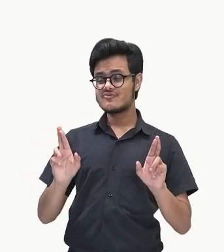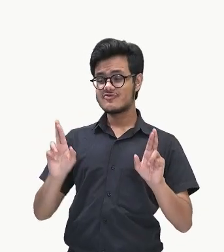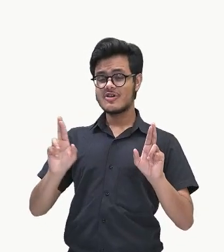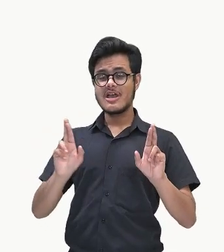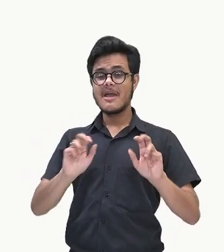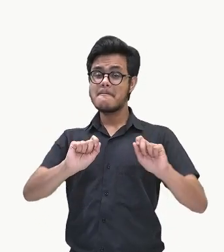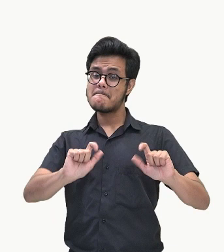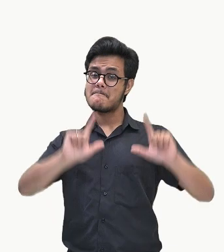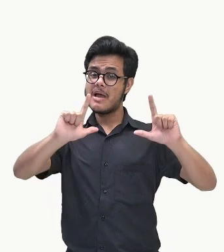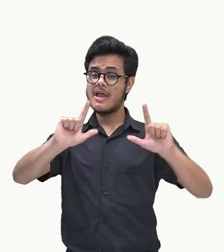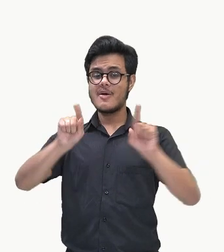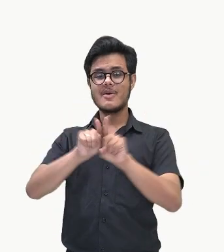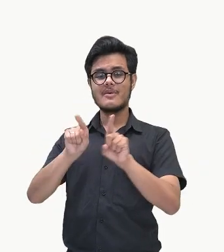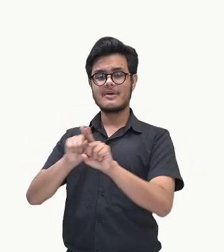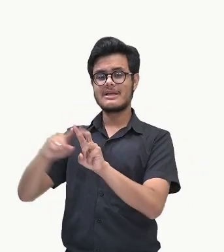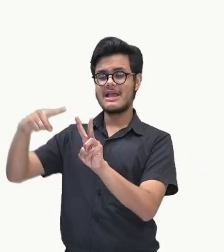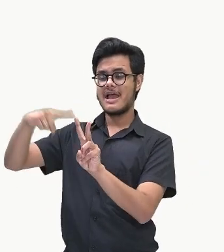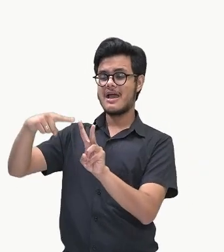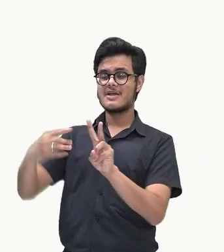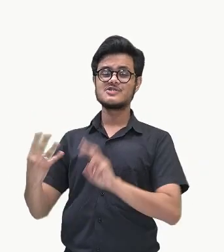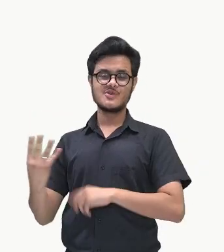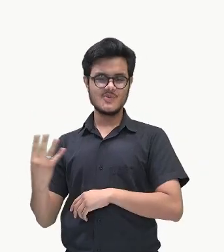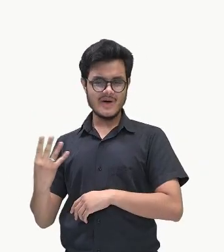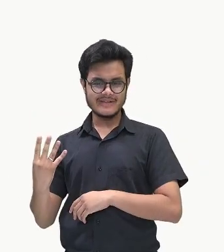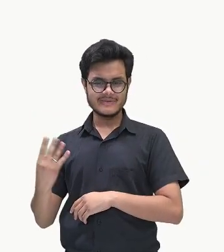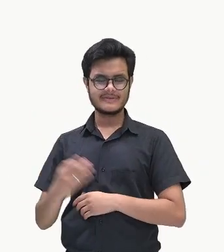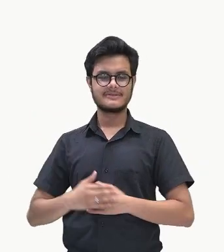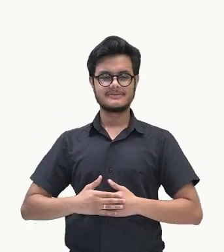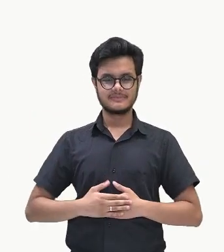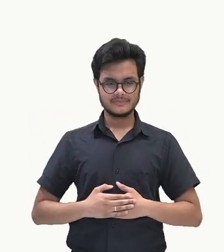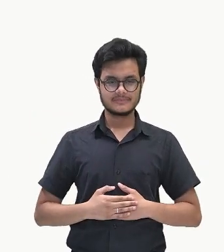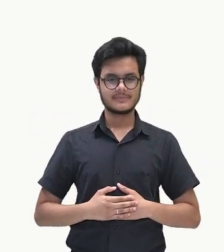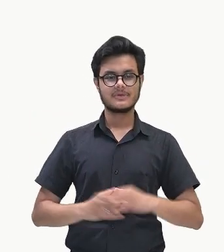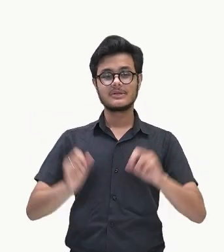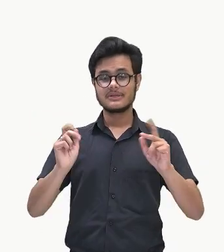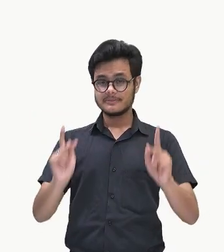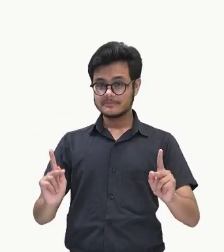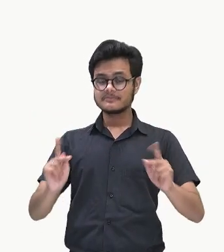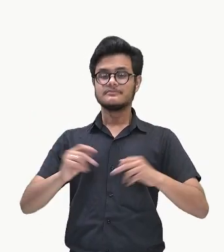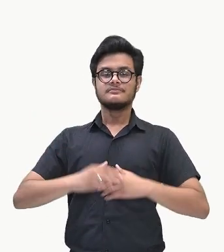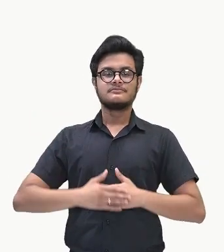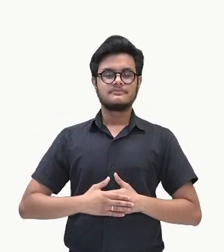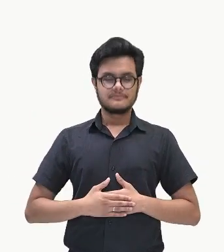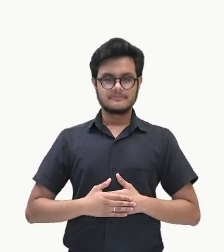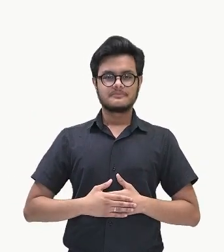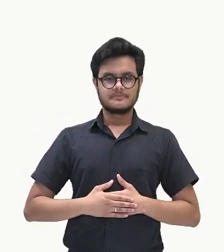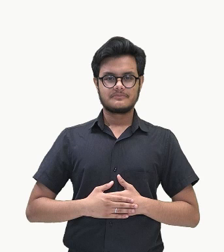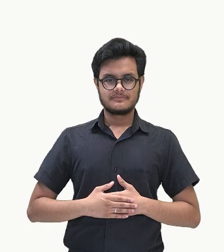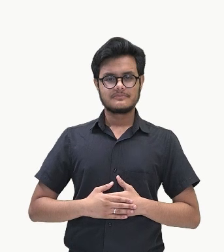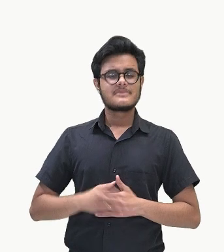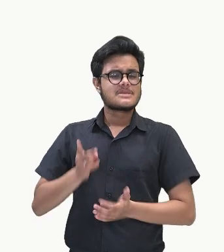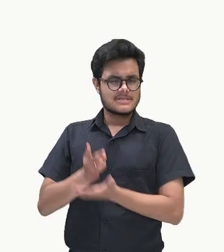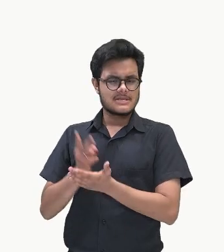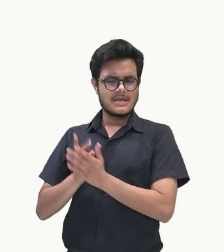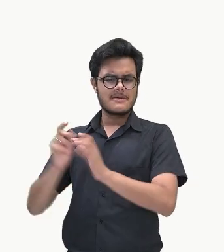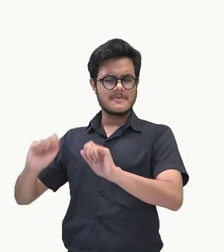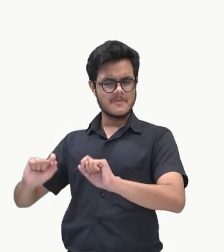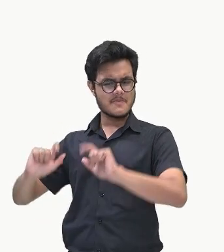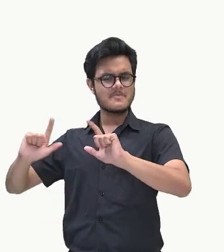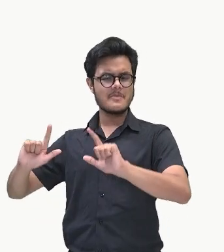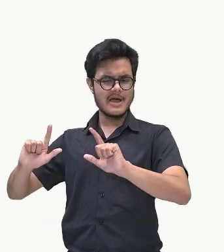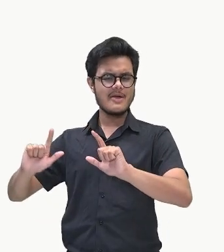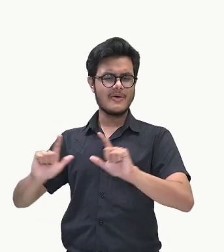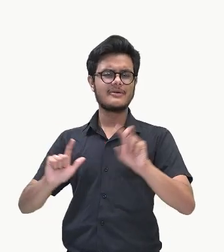Como ele é que me diz qual é o número maior, o número que possui o radicando com maior valor, este será um